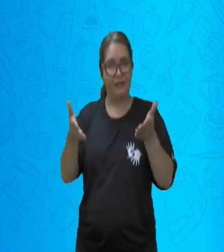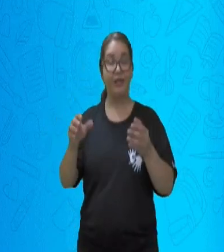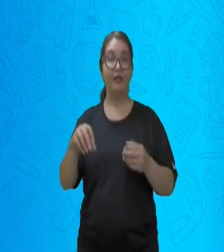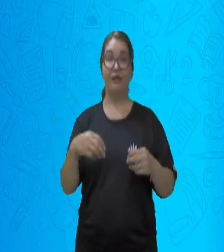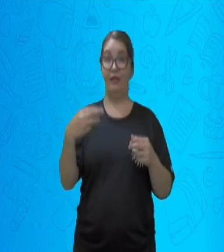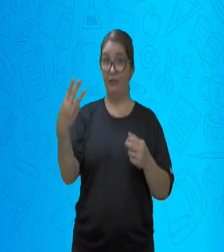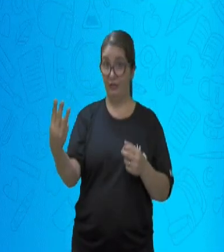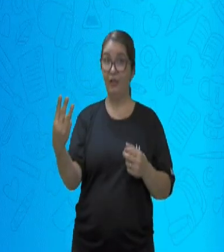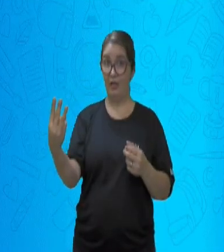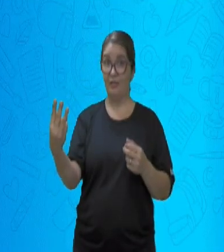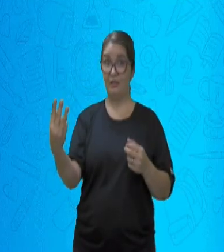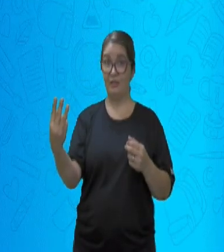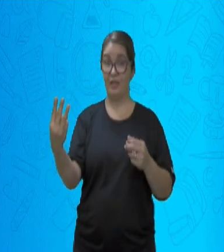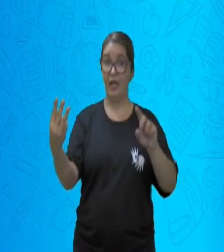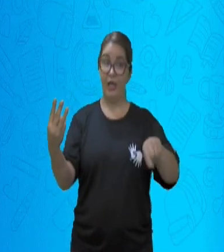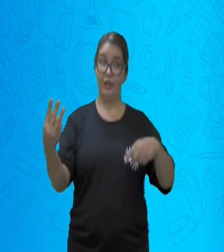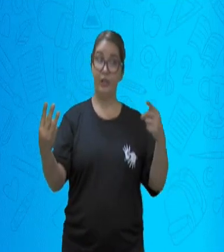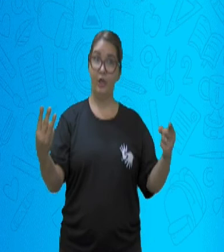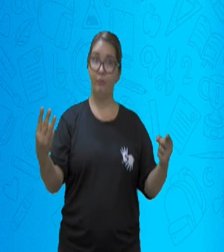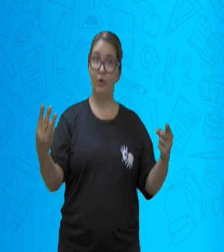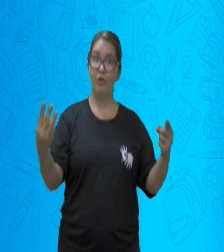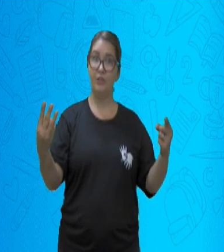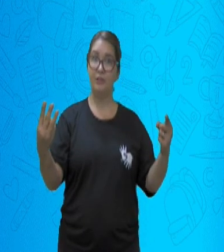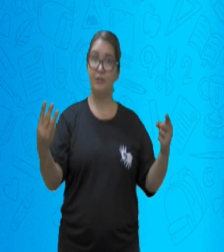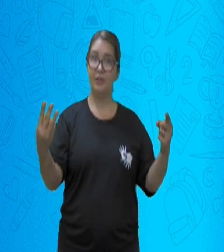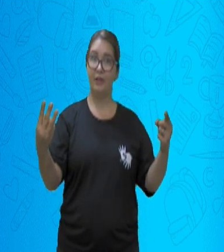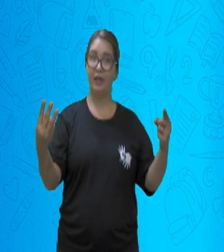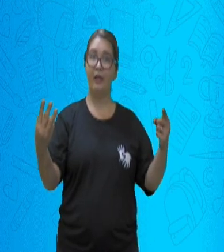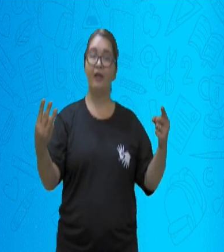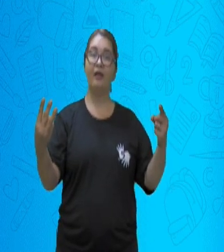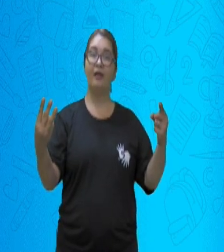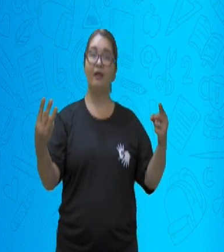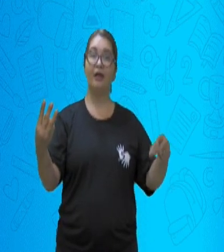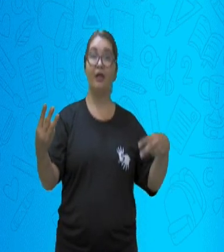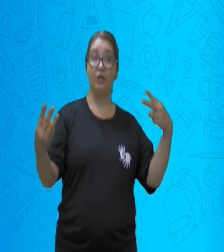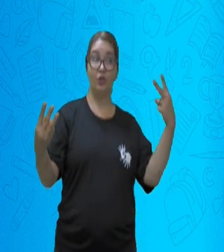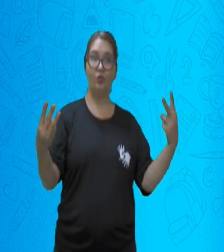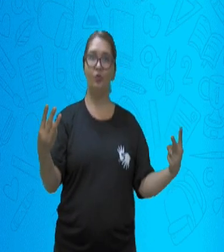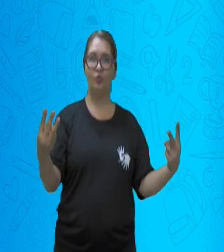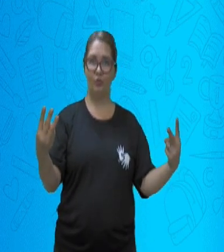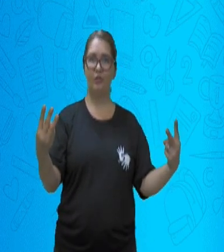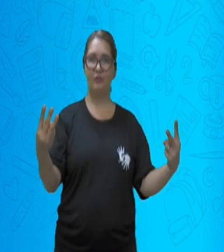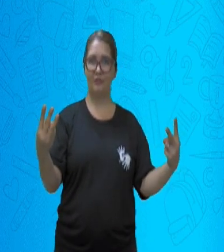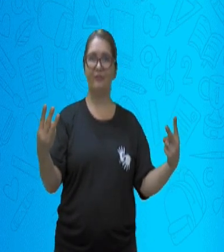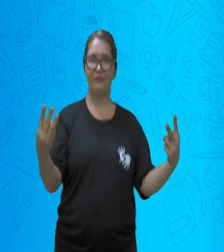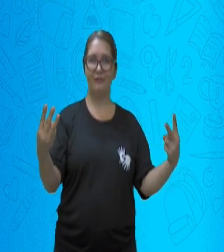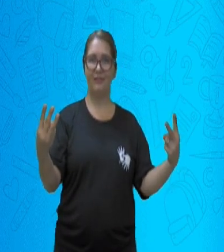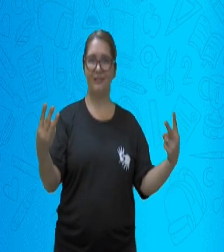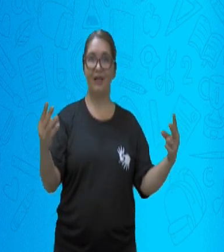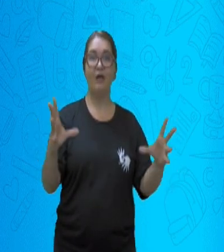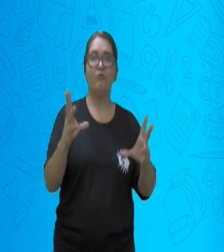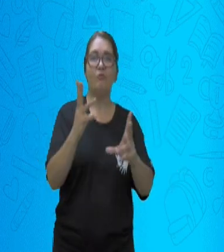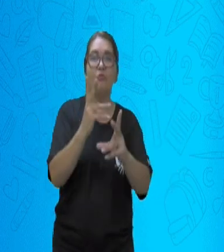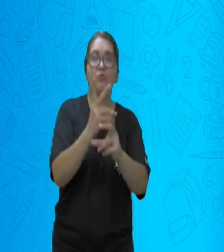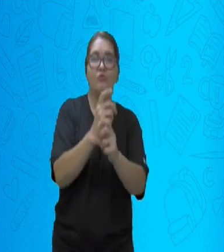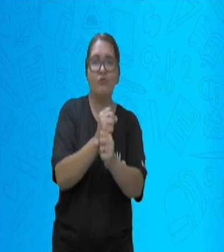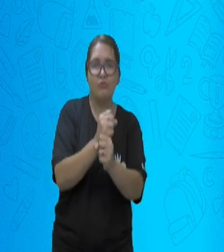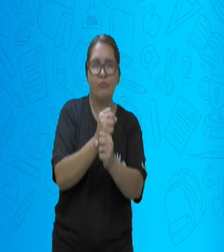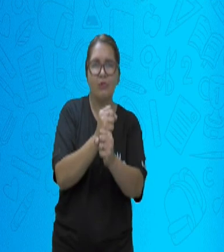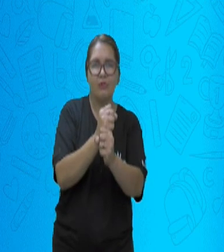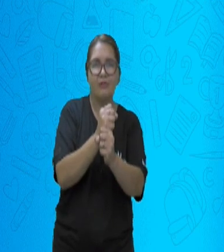blusas. A tia que chegou trouxe para ele mais 2. Então, a gente vai fazer